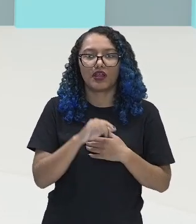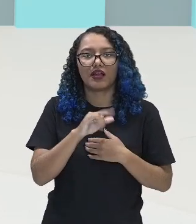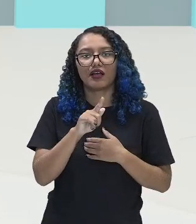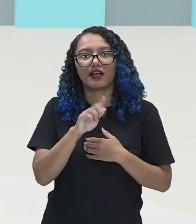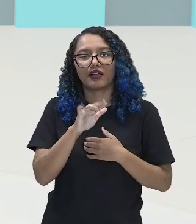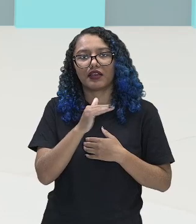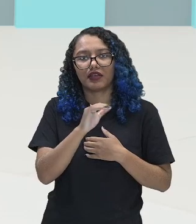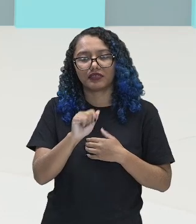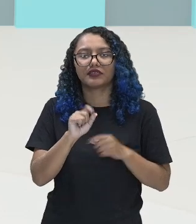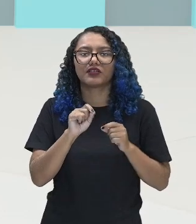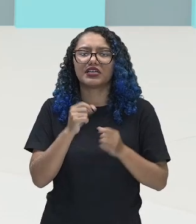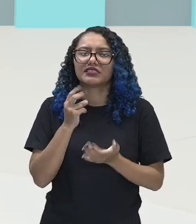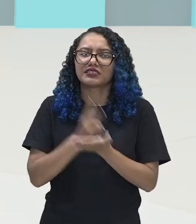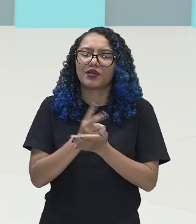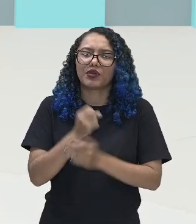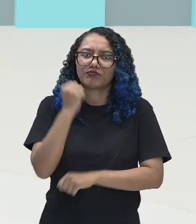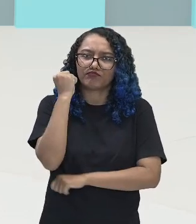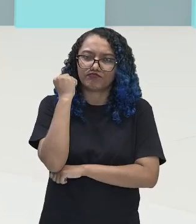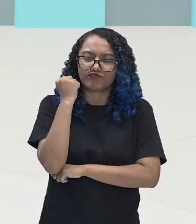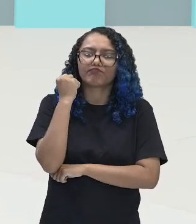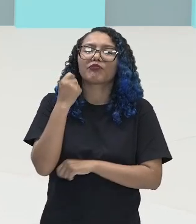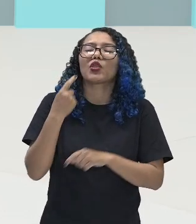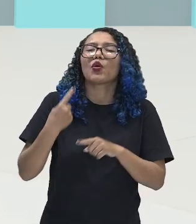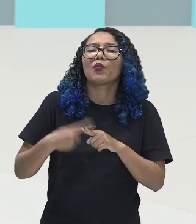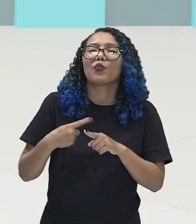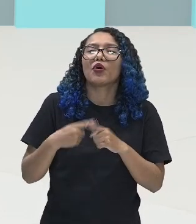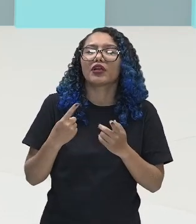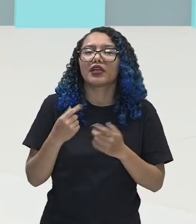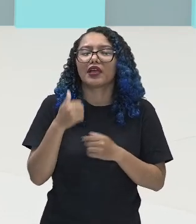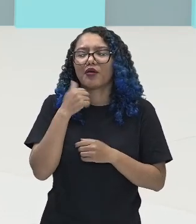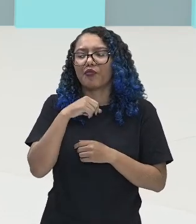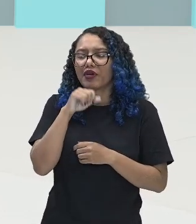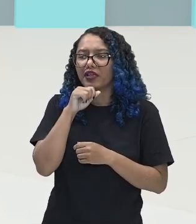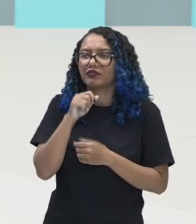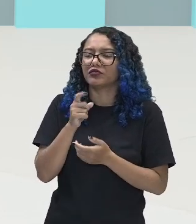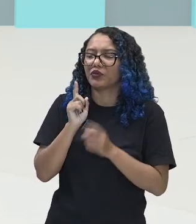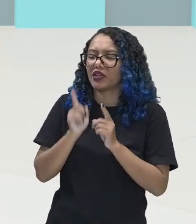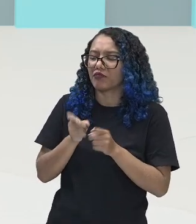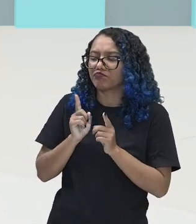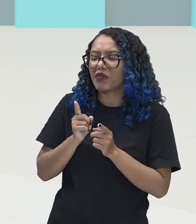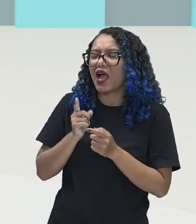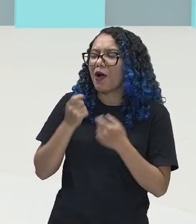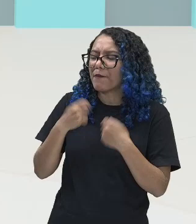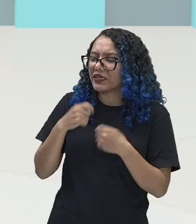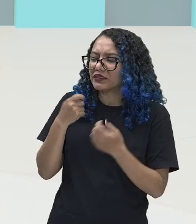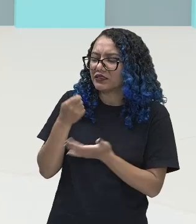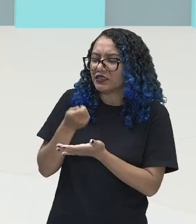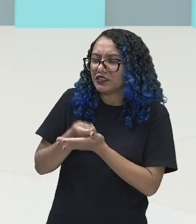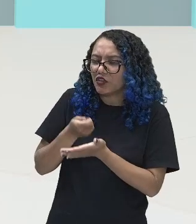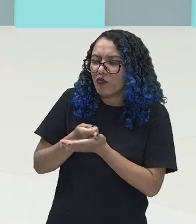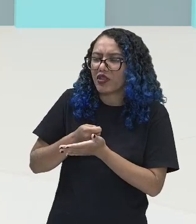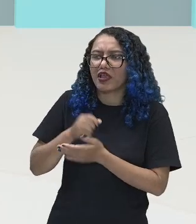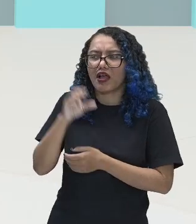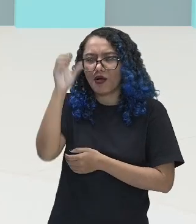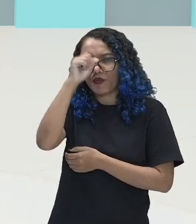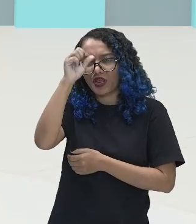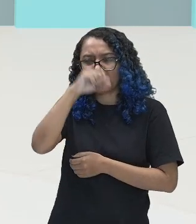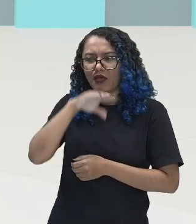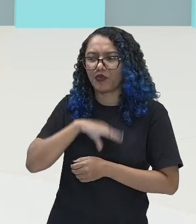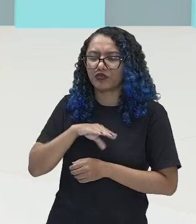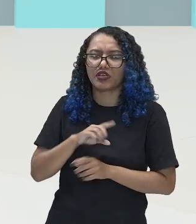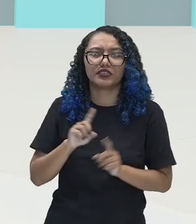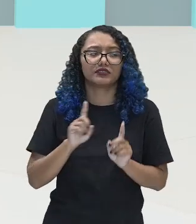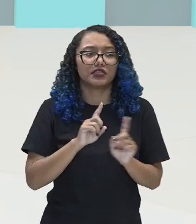olha, essa não é a sua língua, você precisa aprender o português. Aí a autora diz, não, a minha língua é a língua do meu